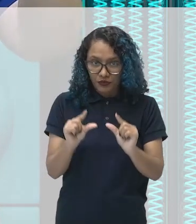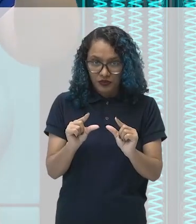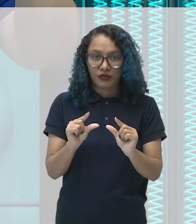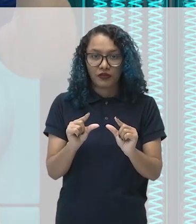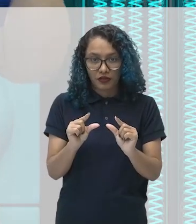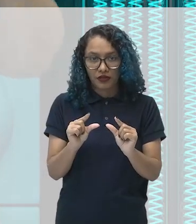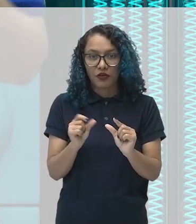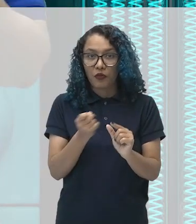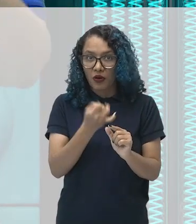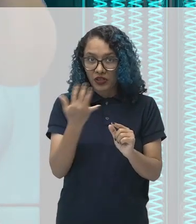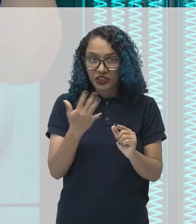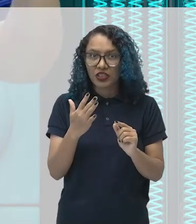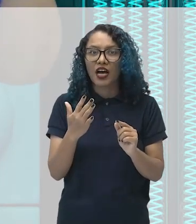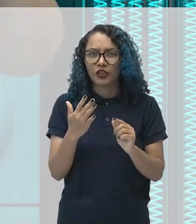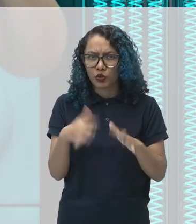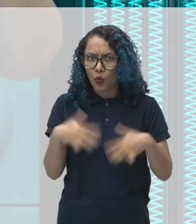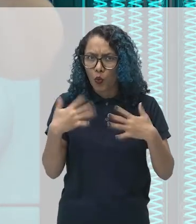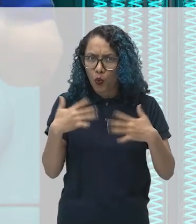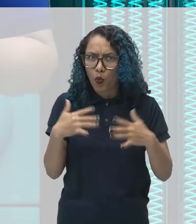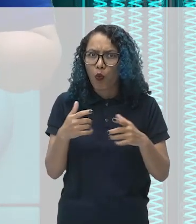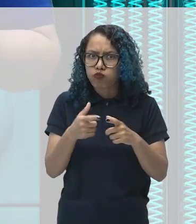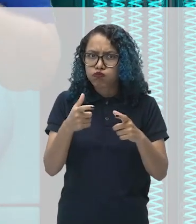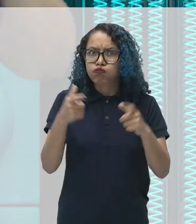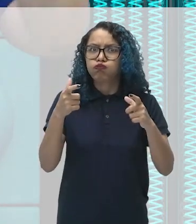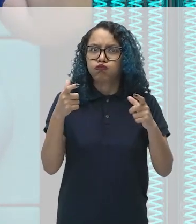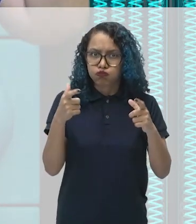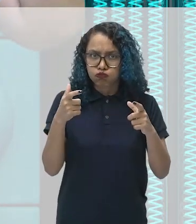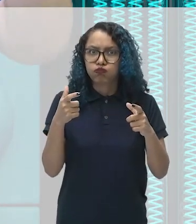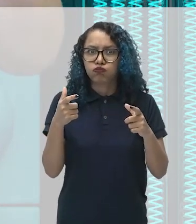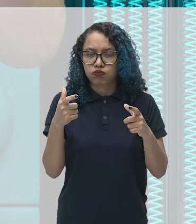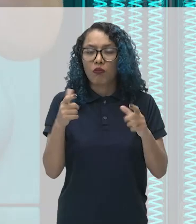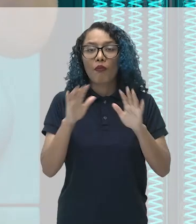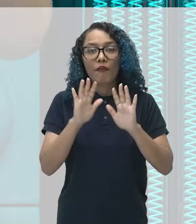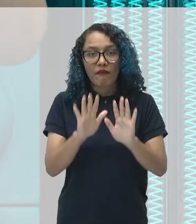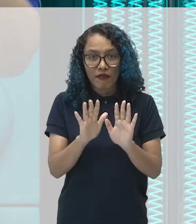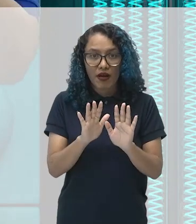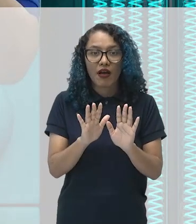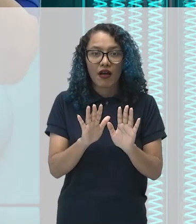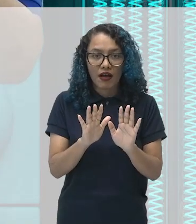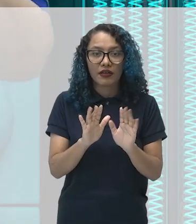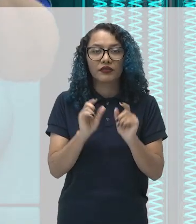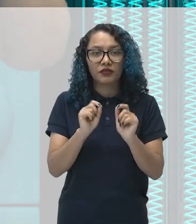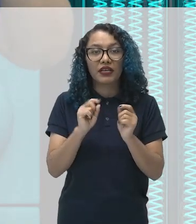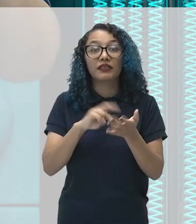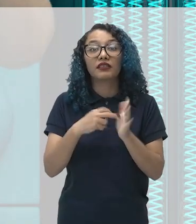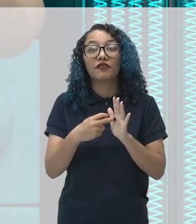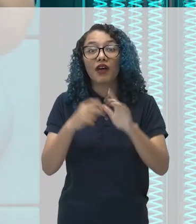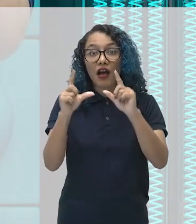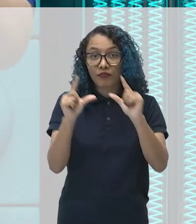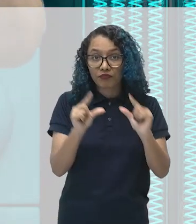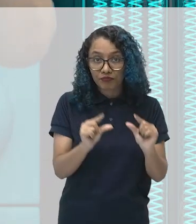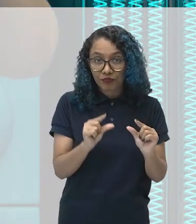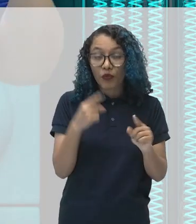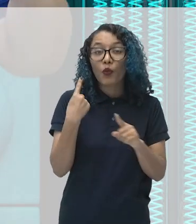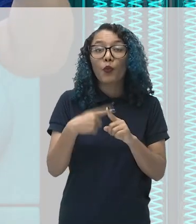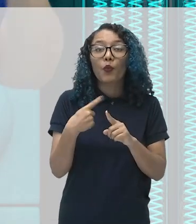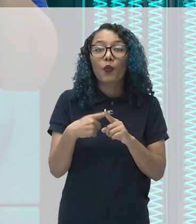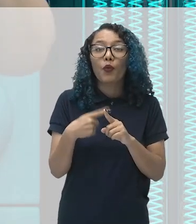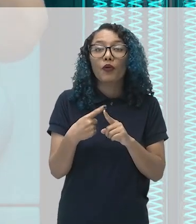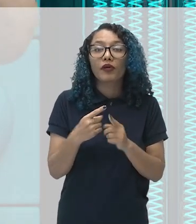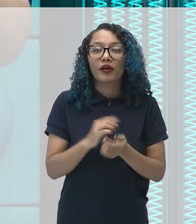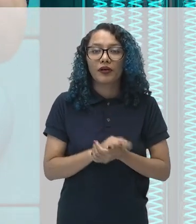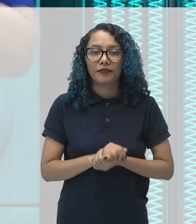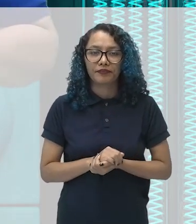sendo um número grande, um número, né, preocupante, mas ele significou uma diminuição, porque essa medição